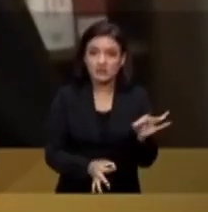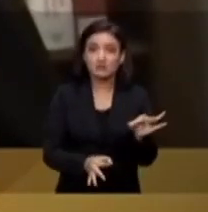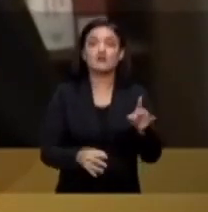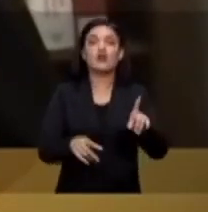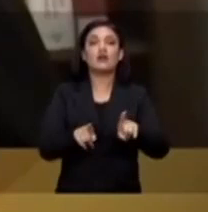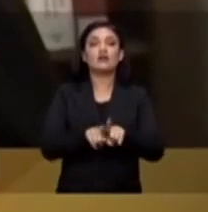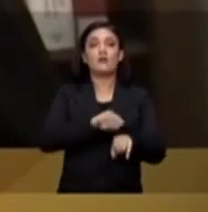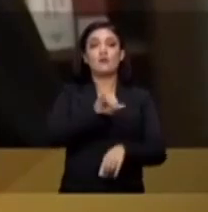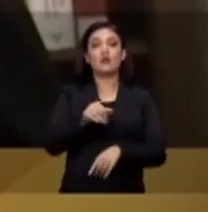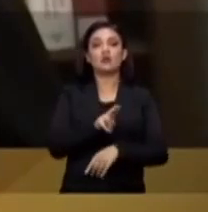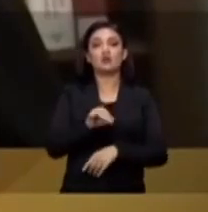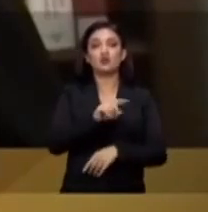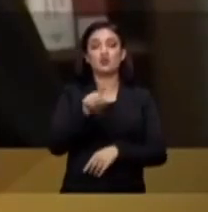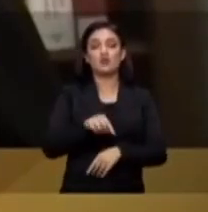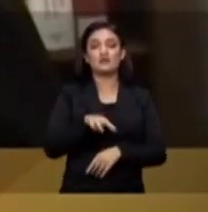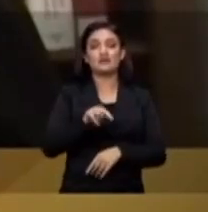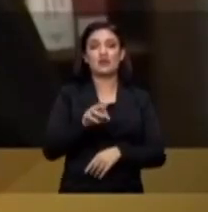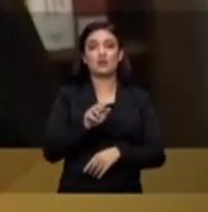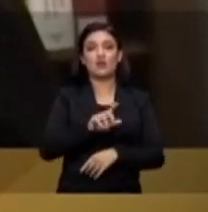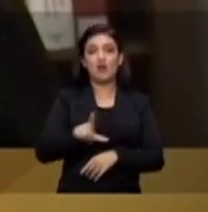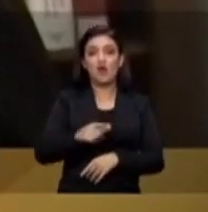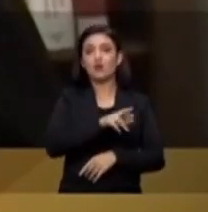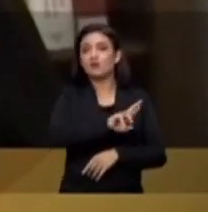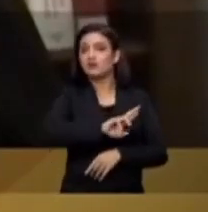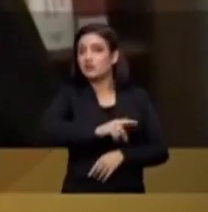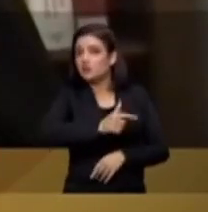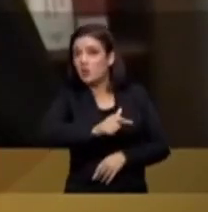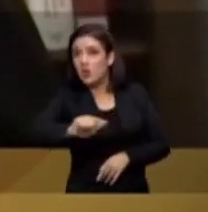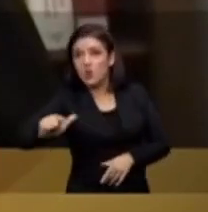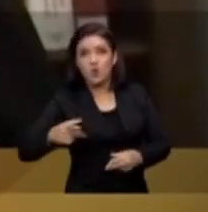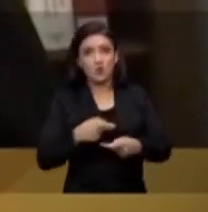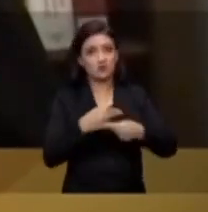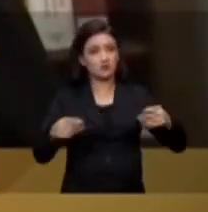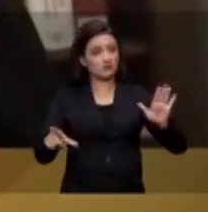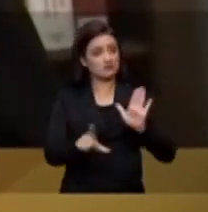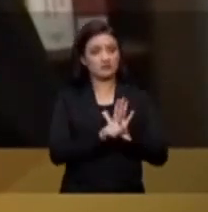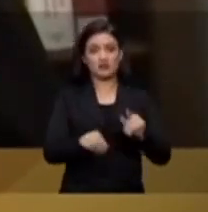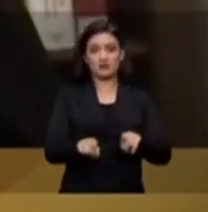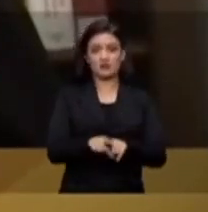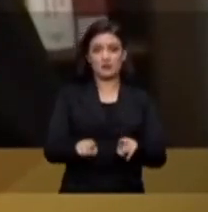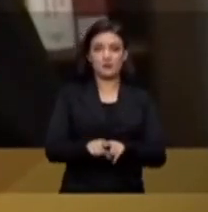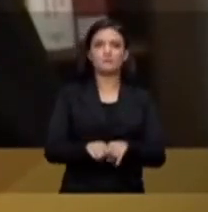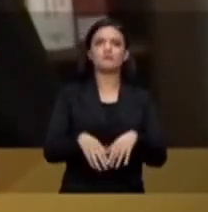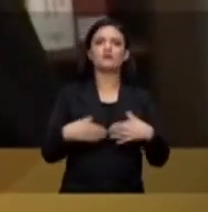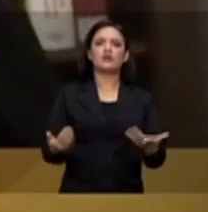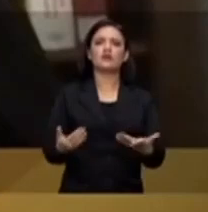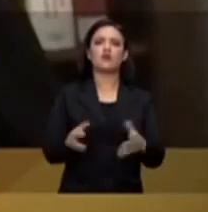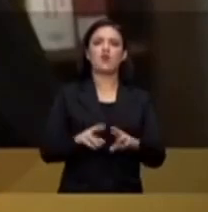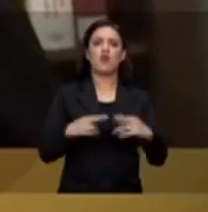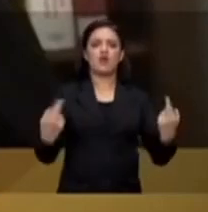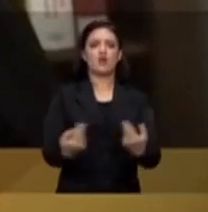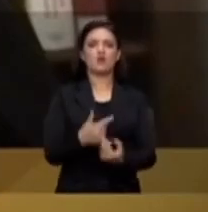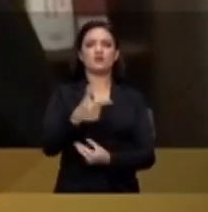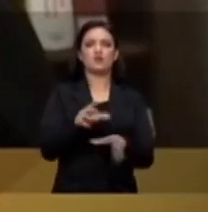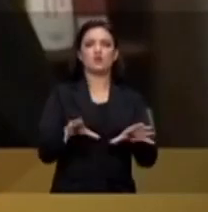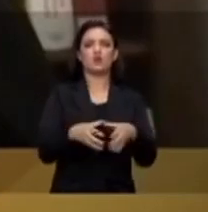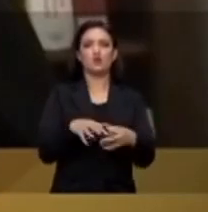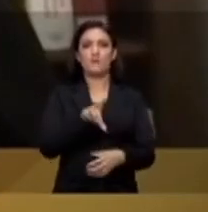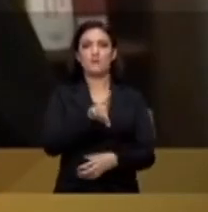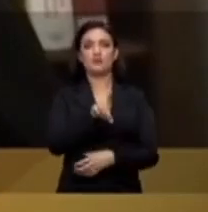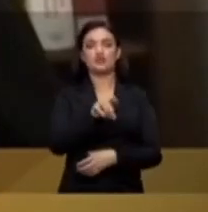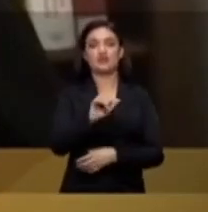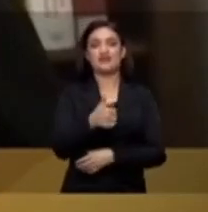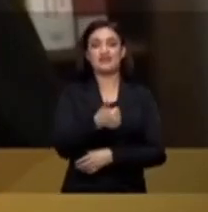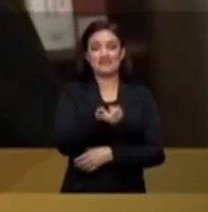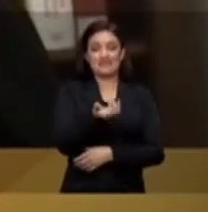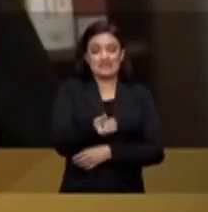demais postulados que informam o devido processo legal. Rememoro a propósito que, na sessão da segunda turma realizada no dia 16 de